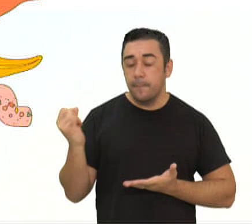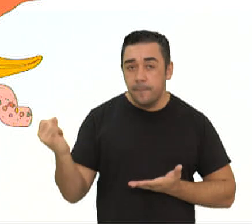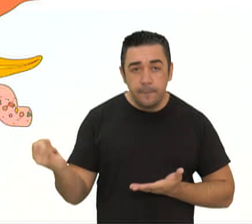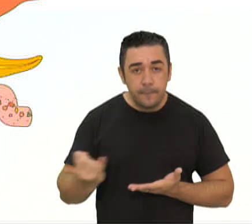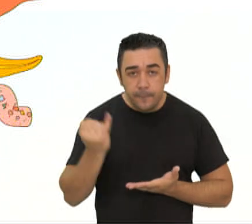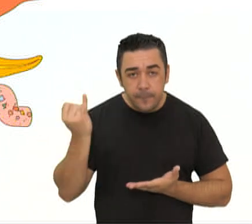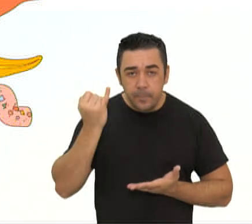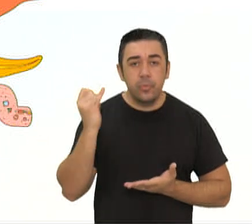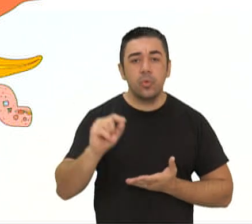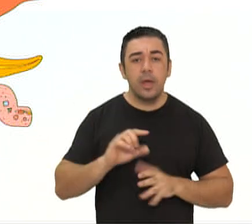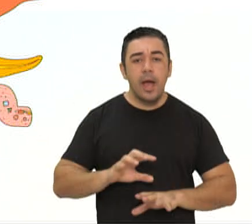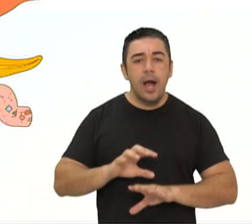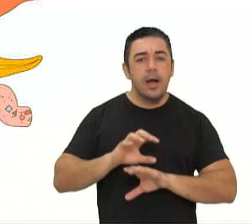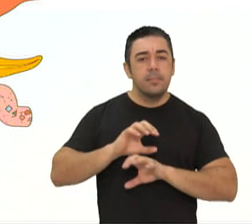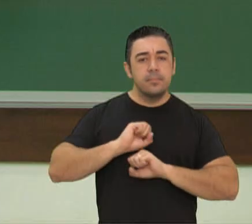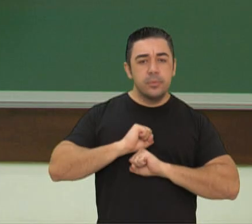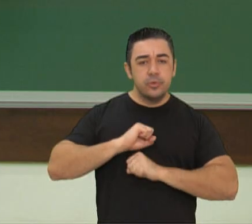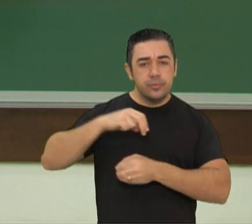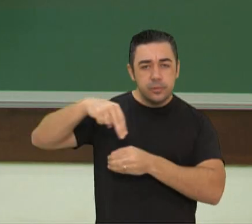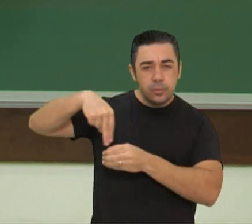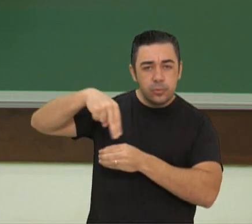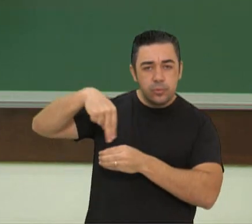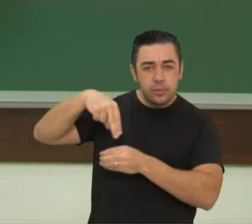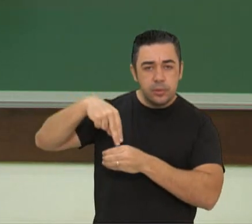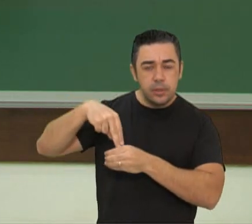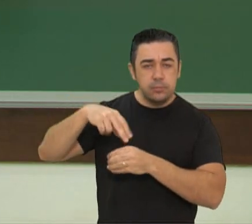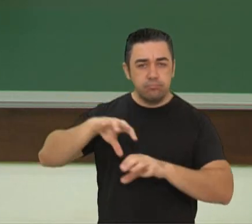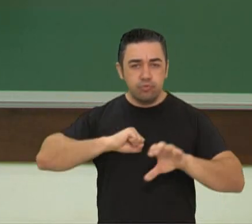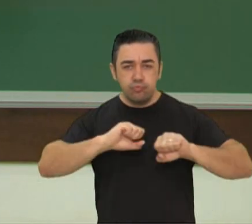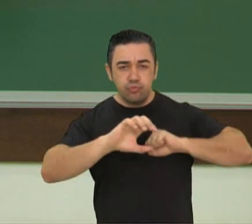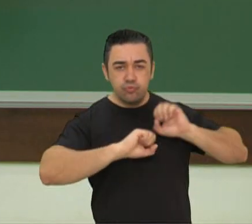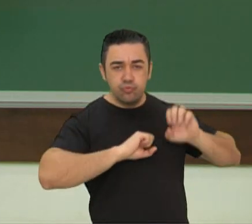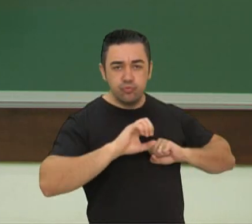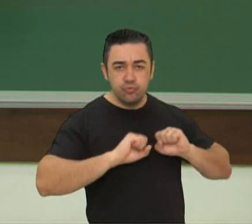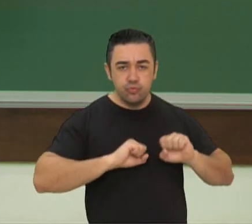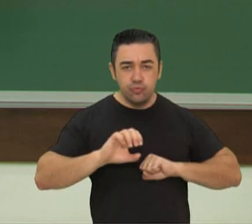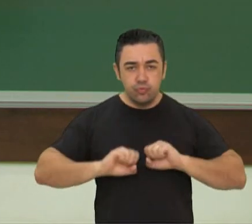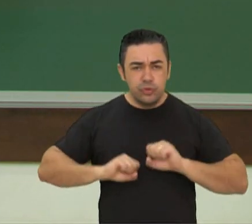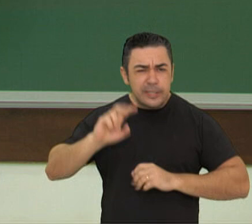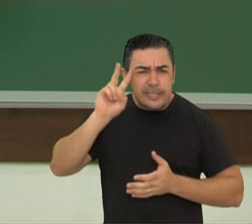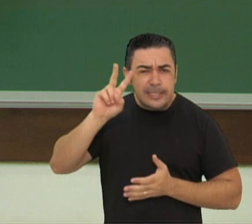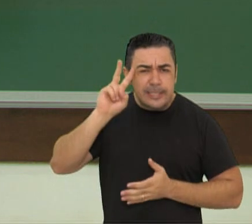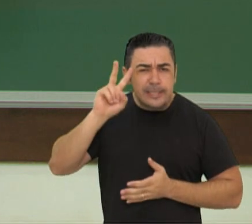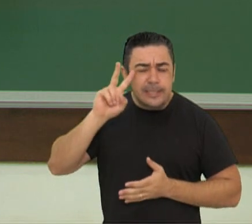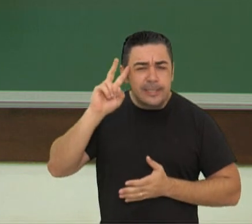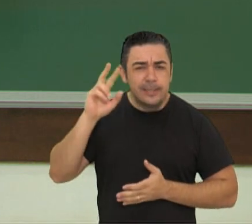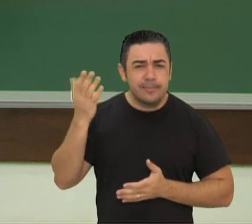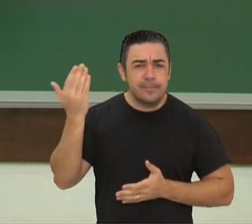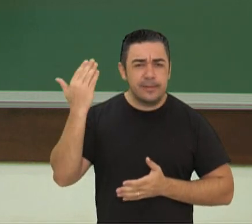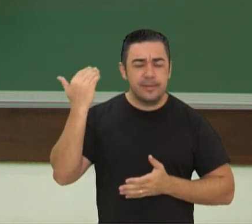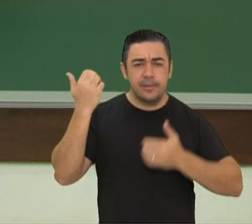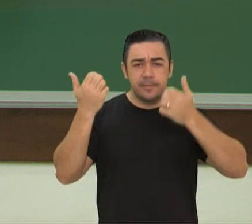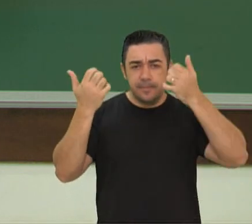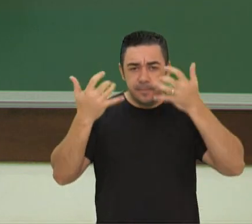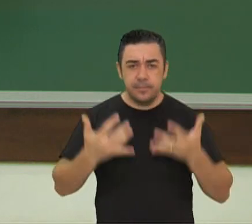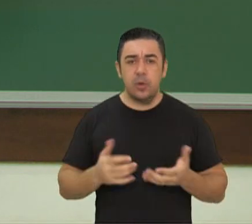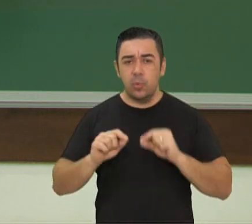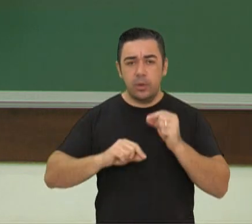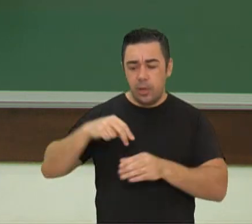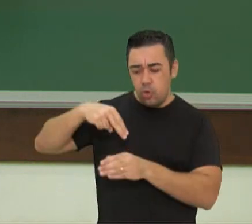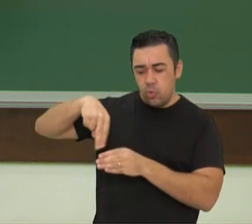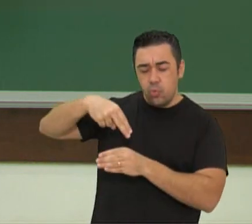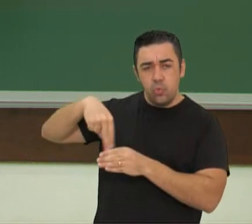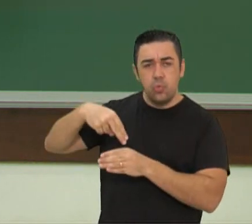fundamental, a absorção de nutrientes. Ou seja, lembram que desde lá das aulas que nós falamos sobre